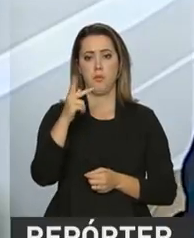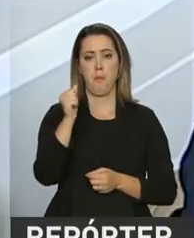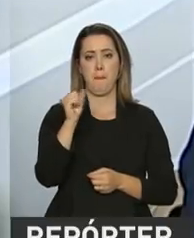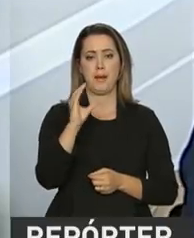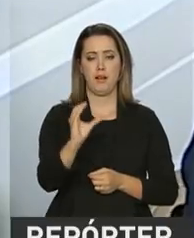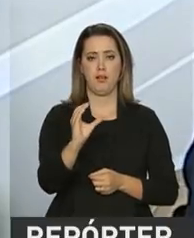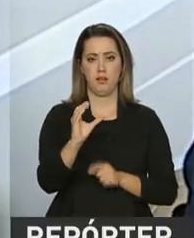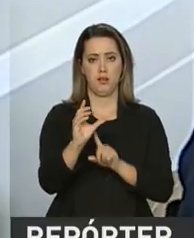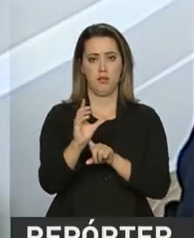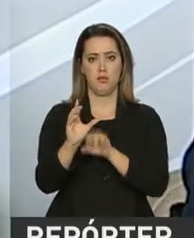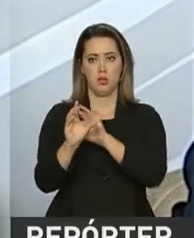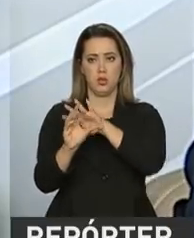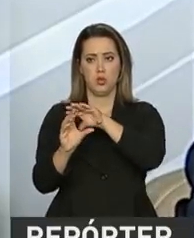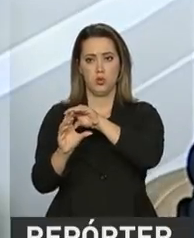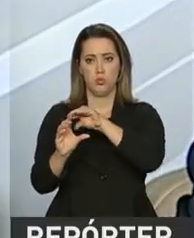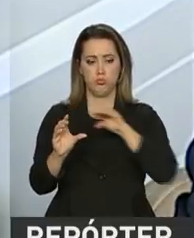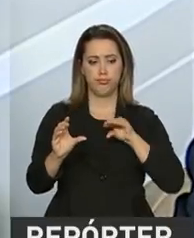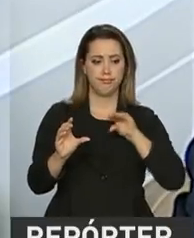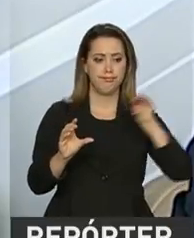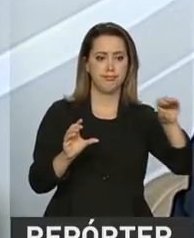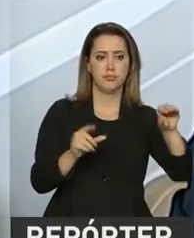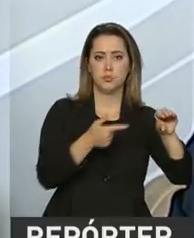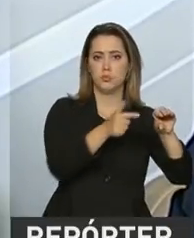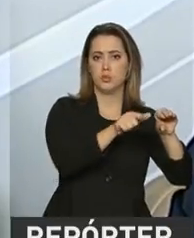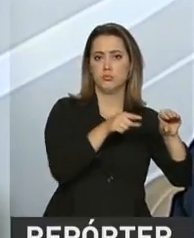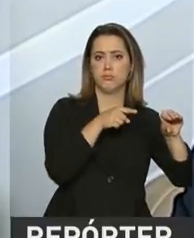outros para outro